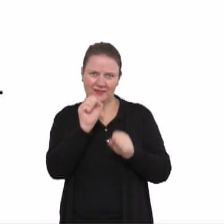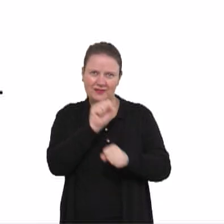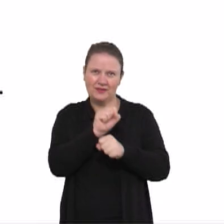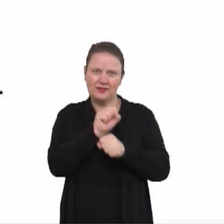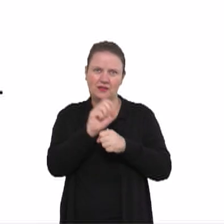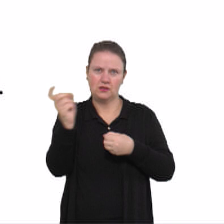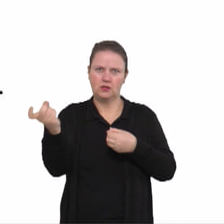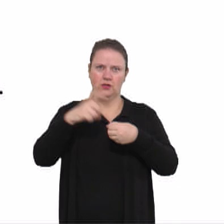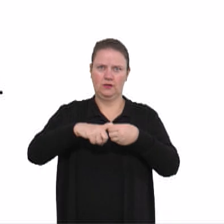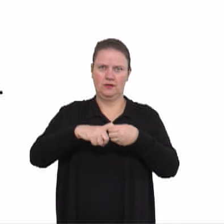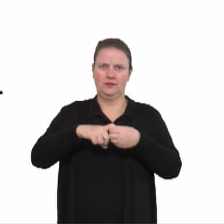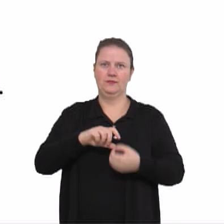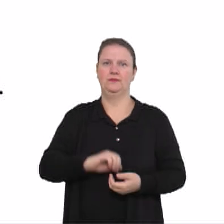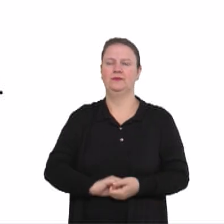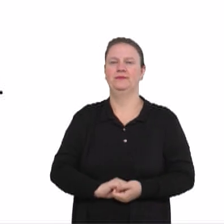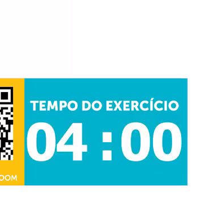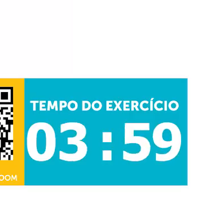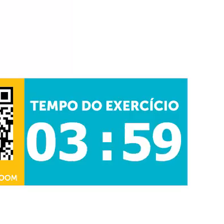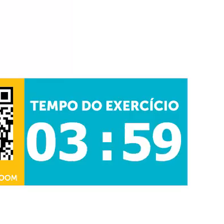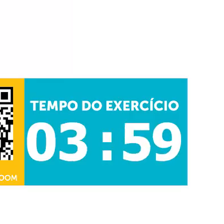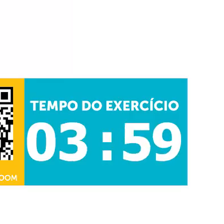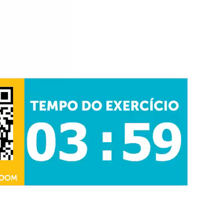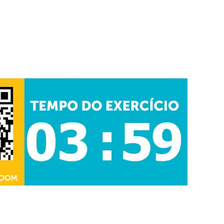lá ó